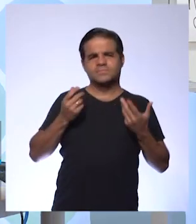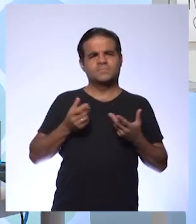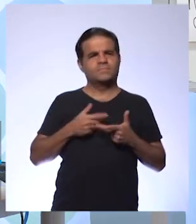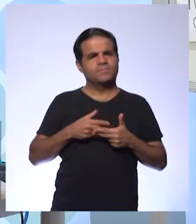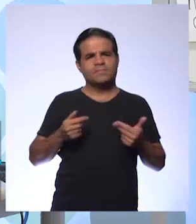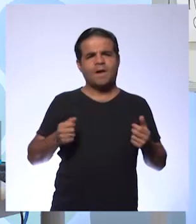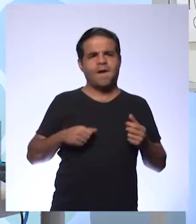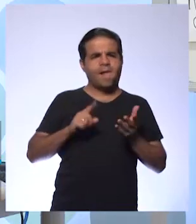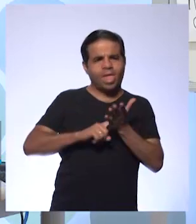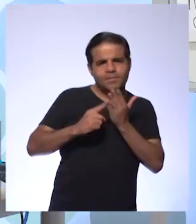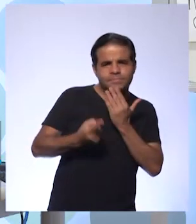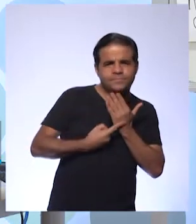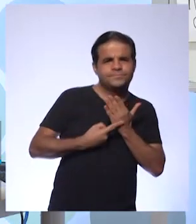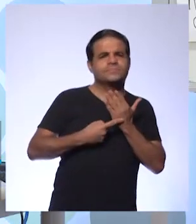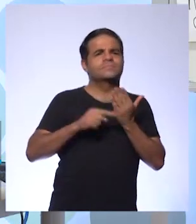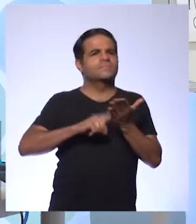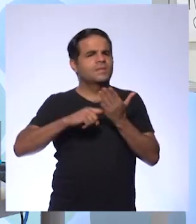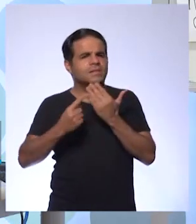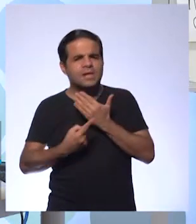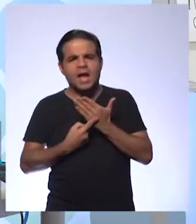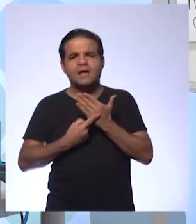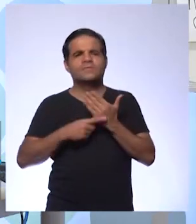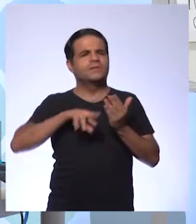aqui, metáfora,